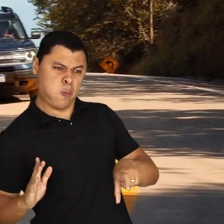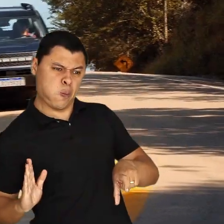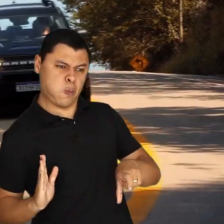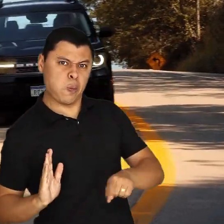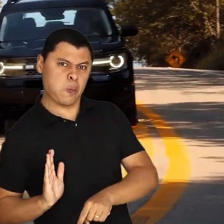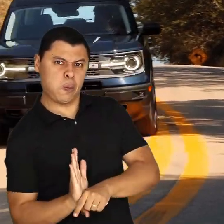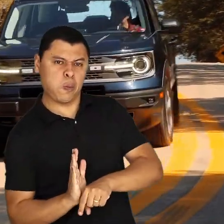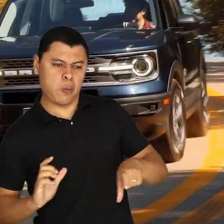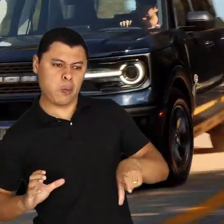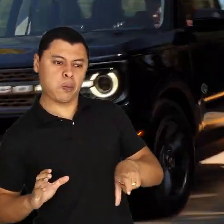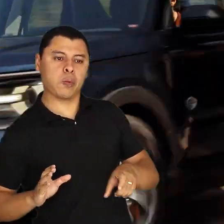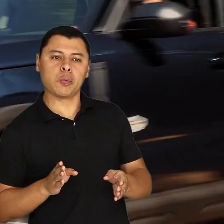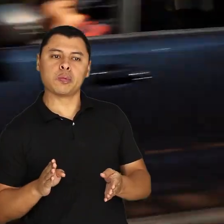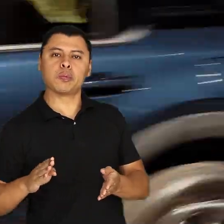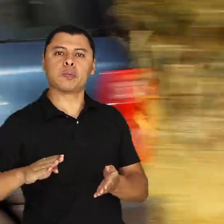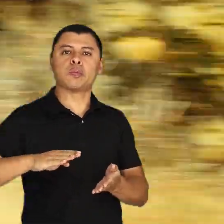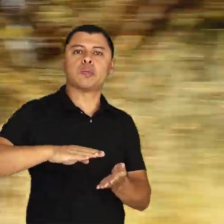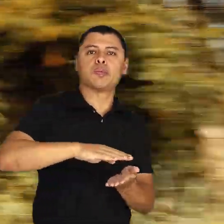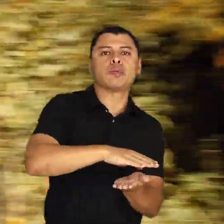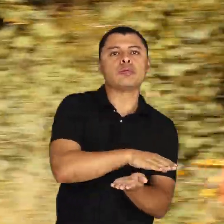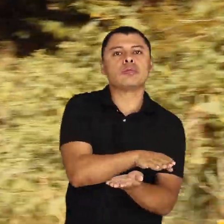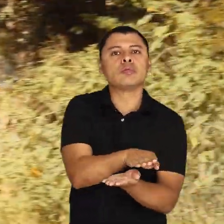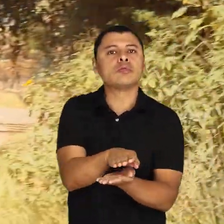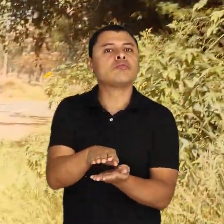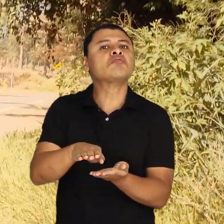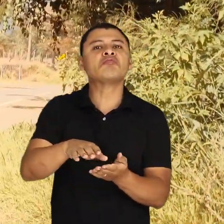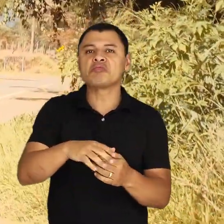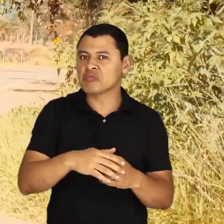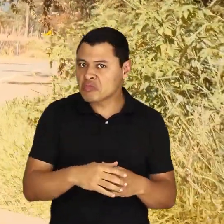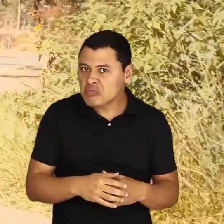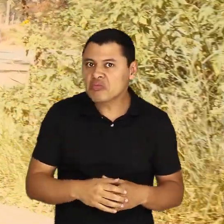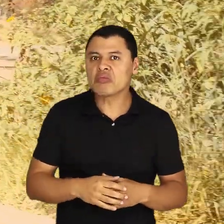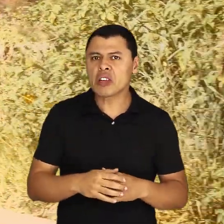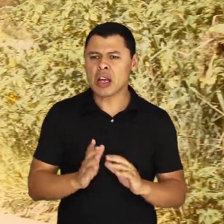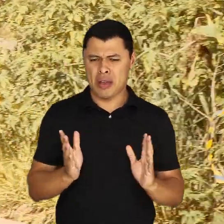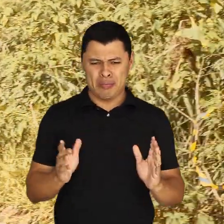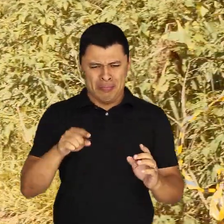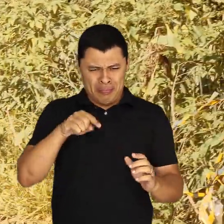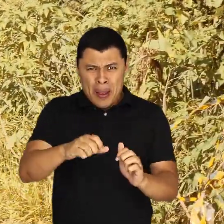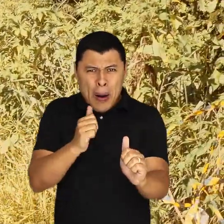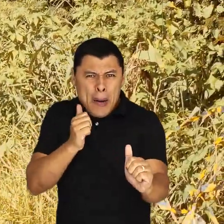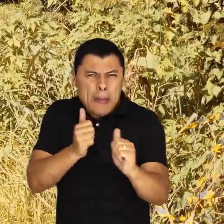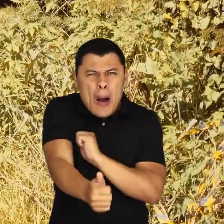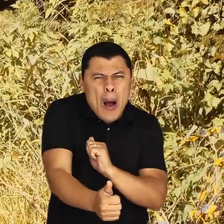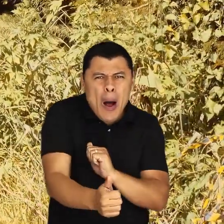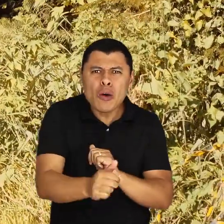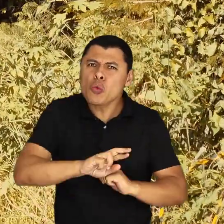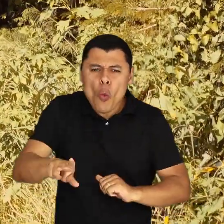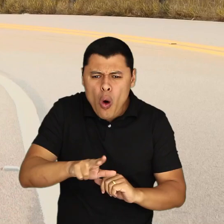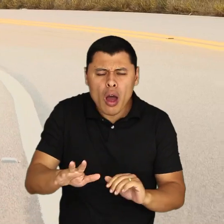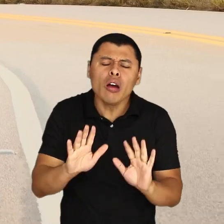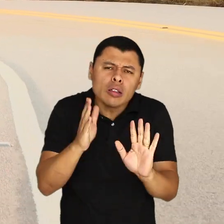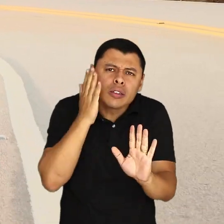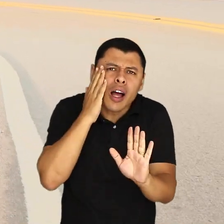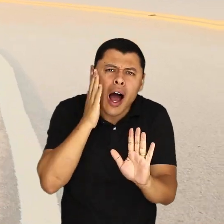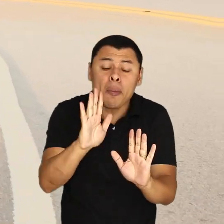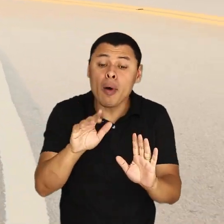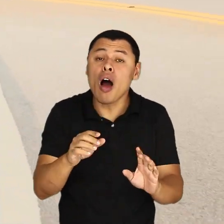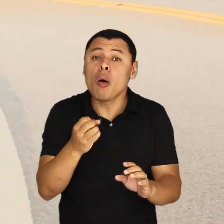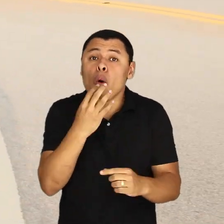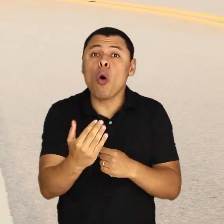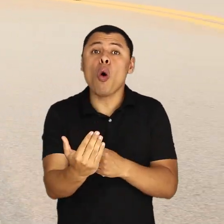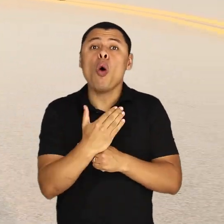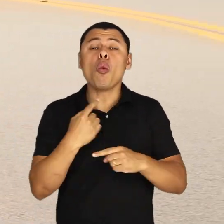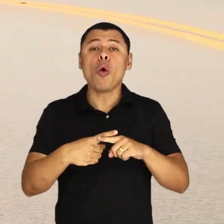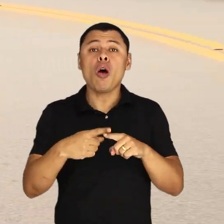velocidade e precisão e segurança em trechos apertados. Então, às vezes pode pensar, falando, não, mas isso aqui não é um veículo esportivo, eu não preciso de nada disso. Não é isso,